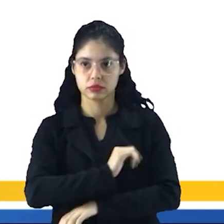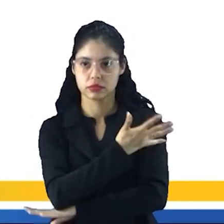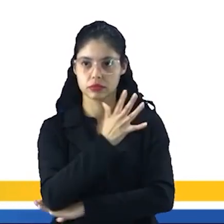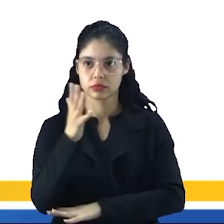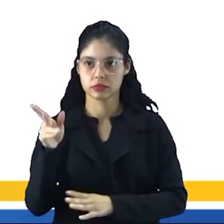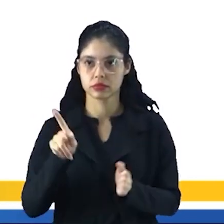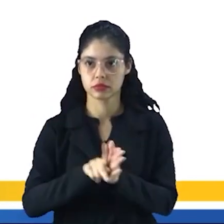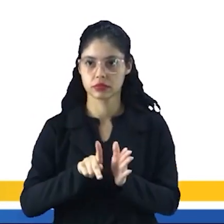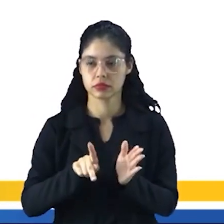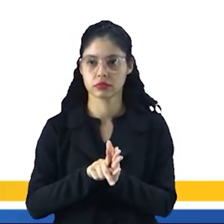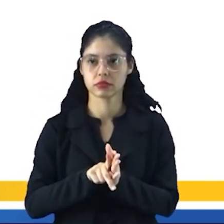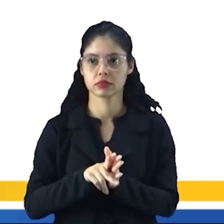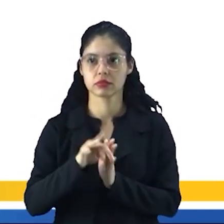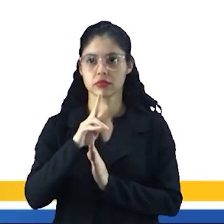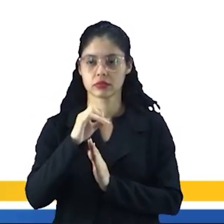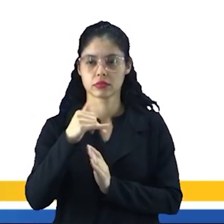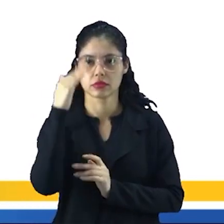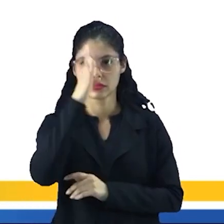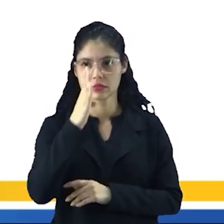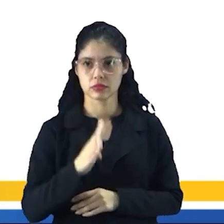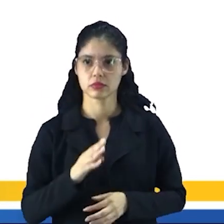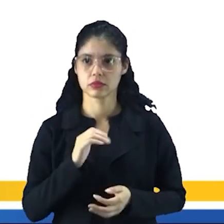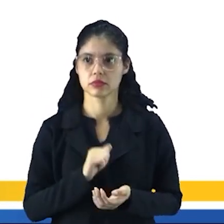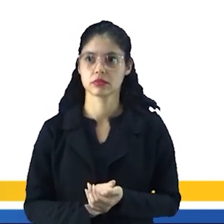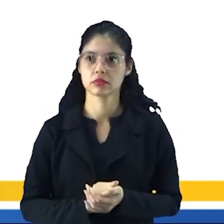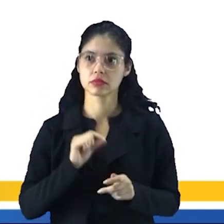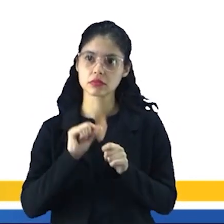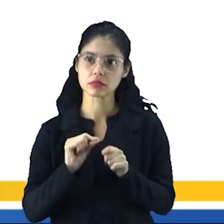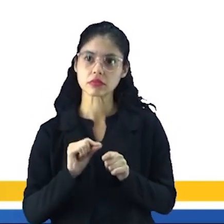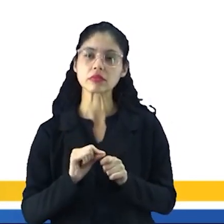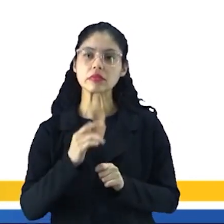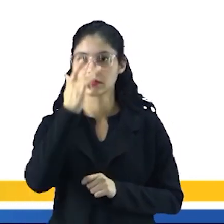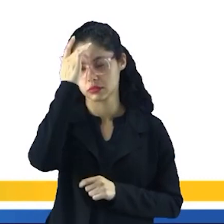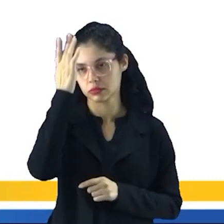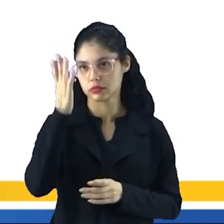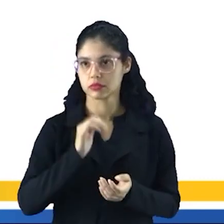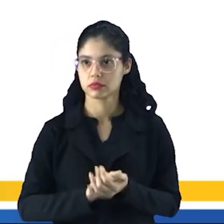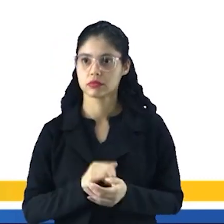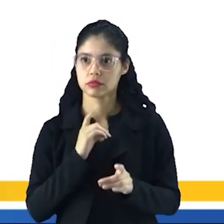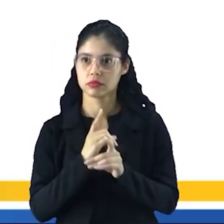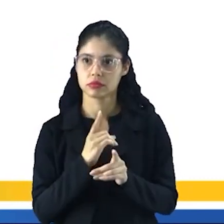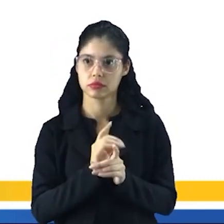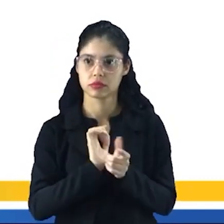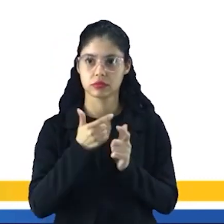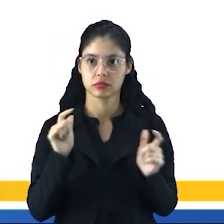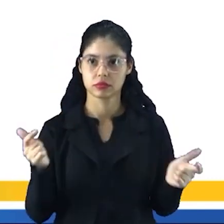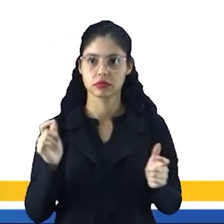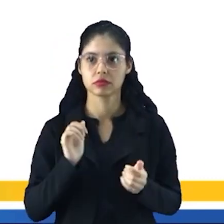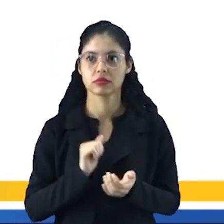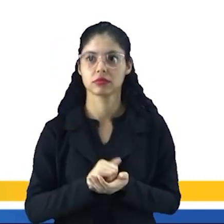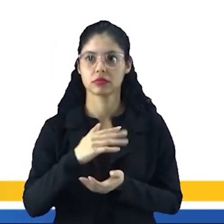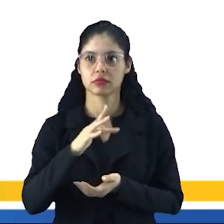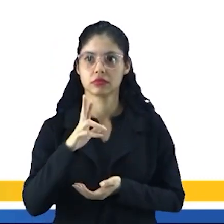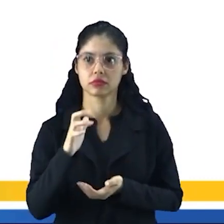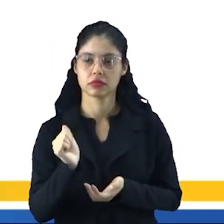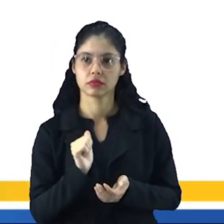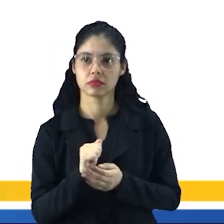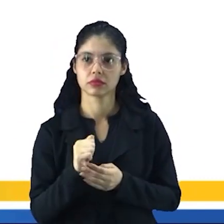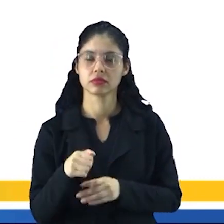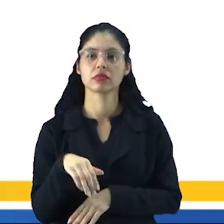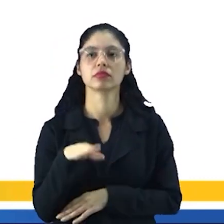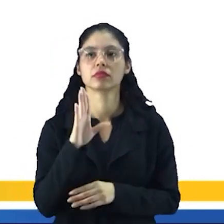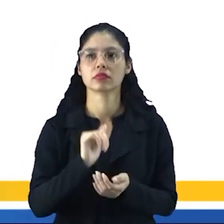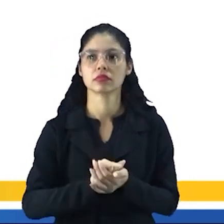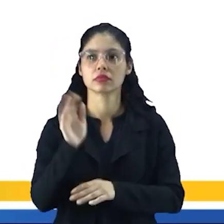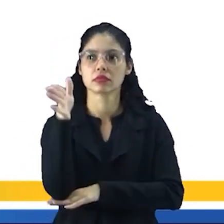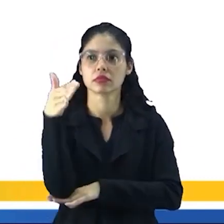arte um ambiente tipicamente tropical do Brasil, fato este facilmente identificável através da gigantesca folha de